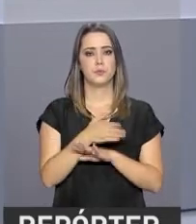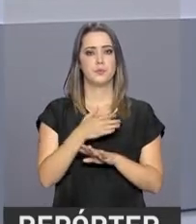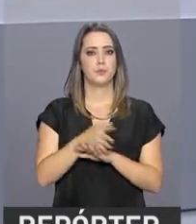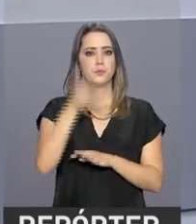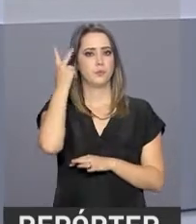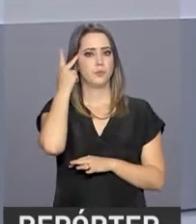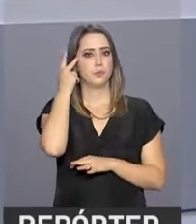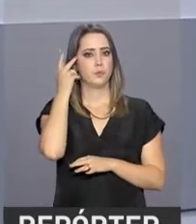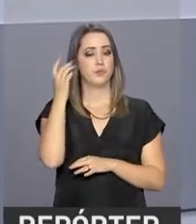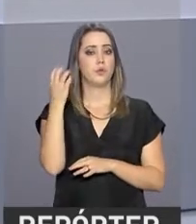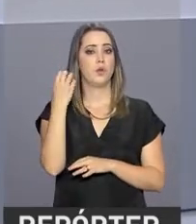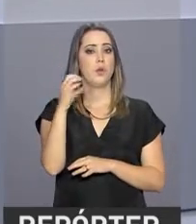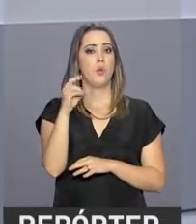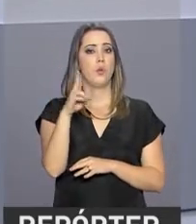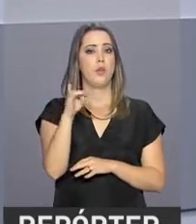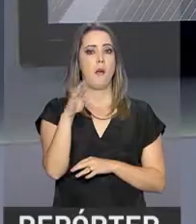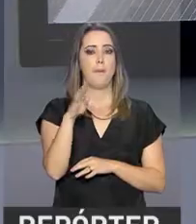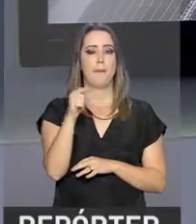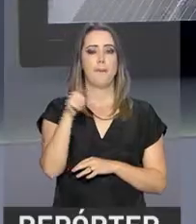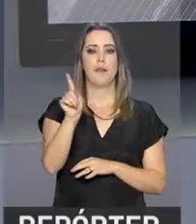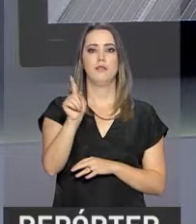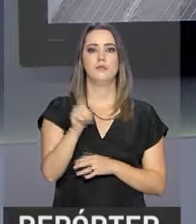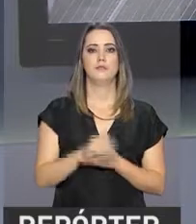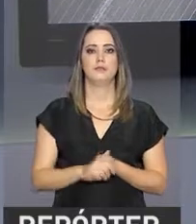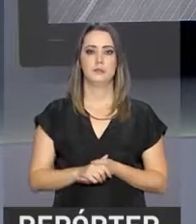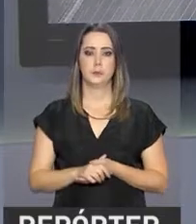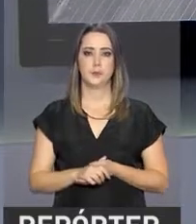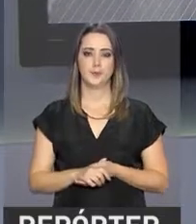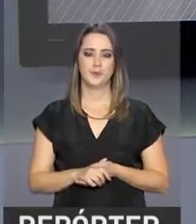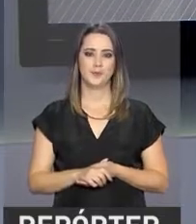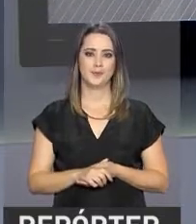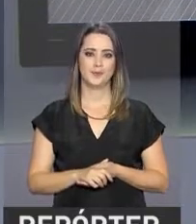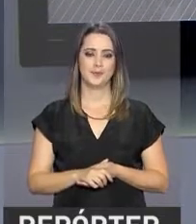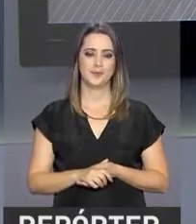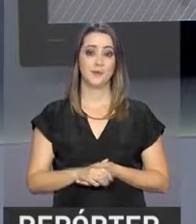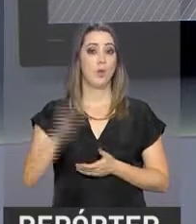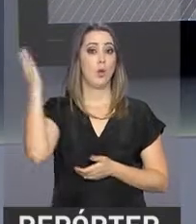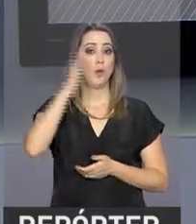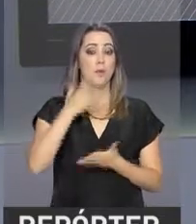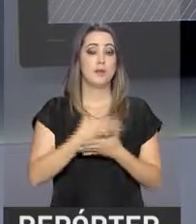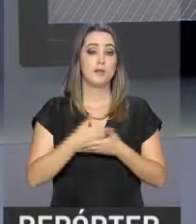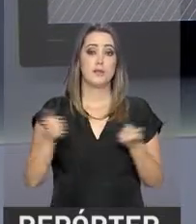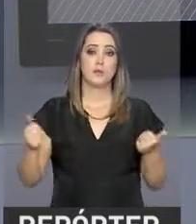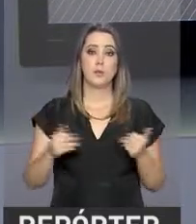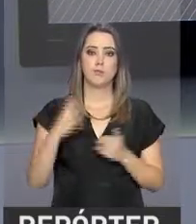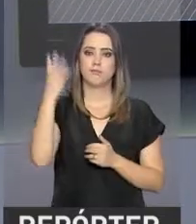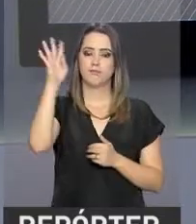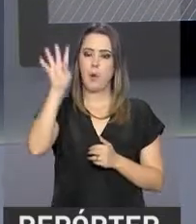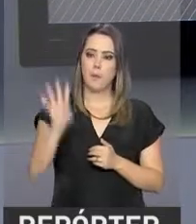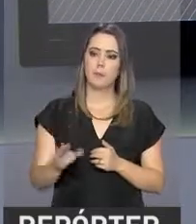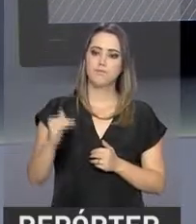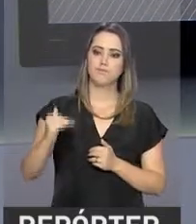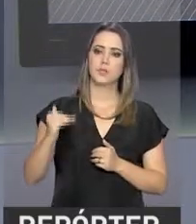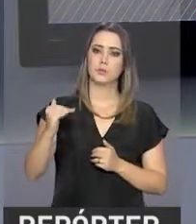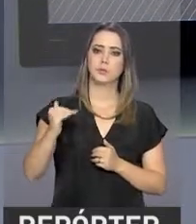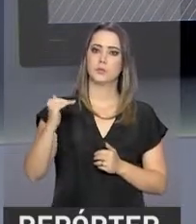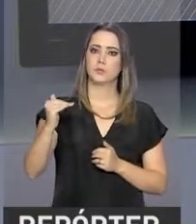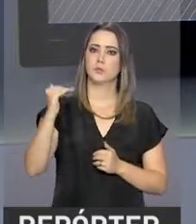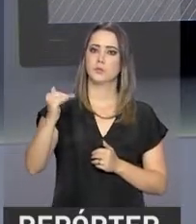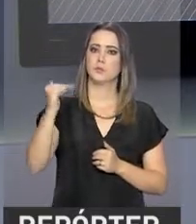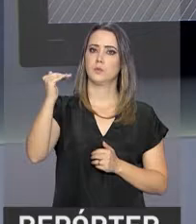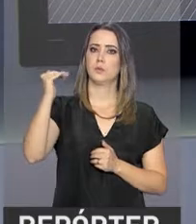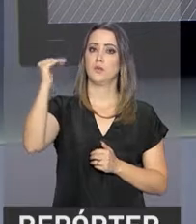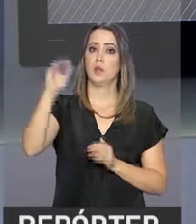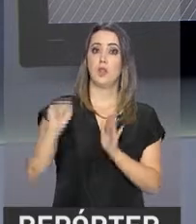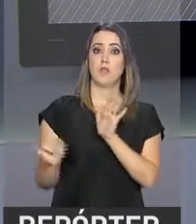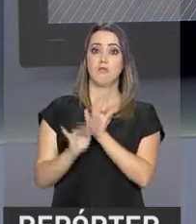levados para são paulo e cuiabá o brasil melhorou a posição no ranking global de inflação segundo levantamento do portal